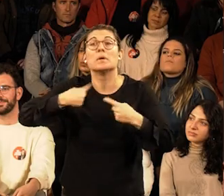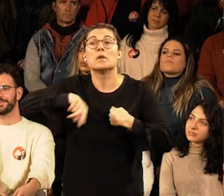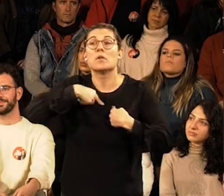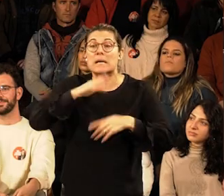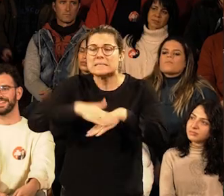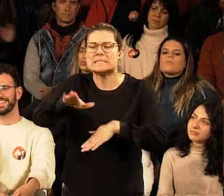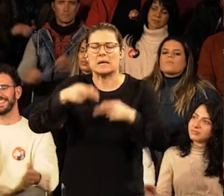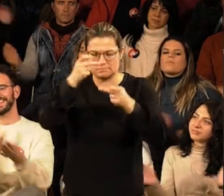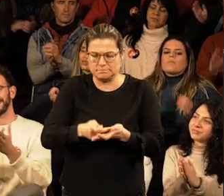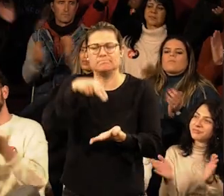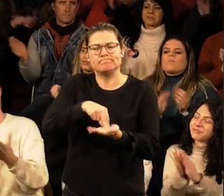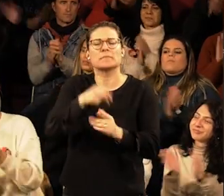arreda pé a luta continua